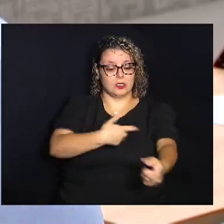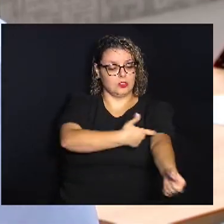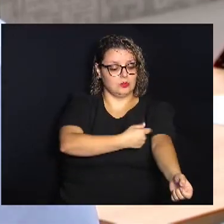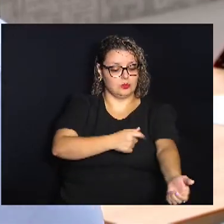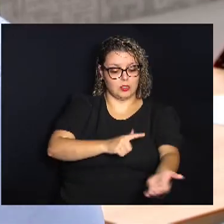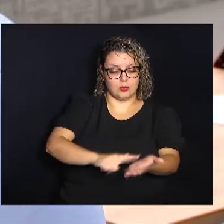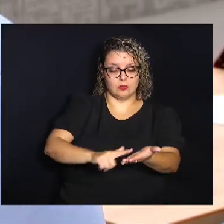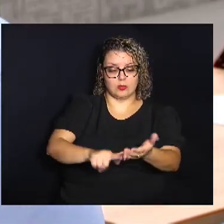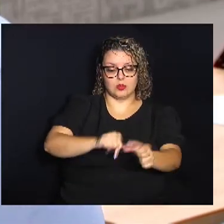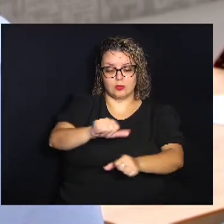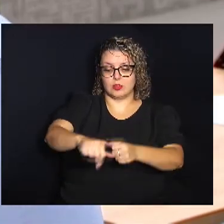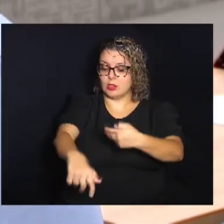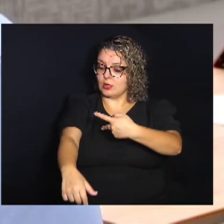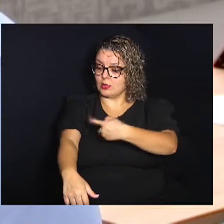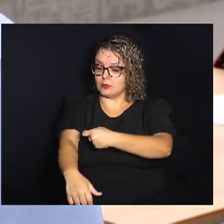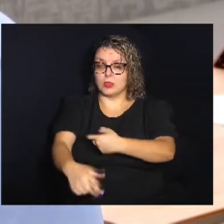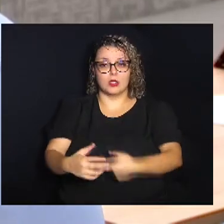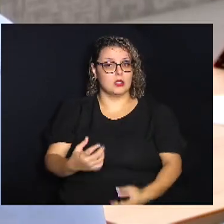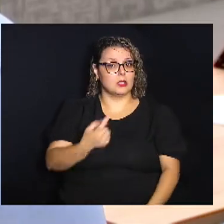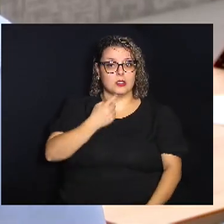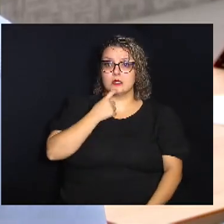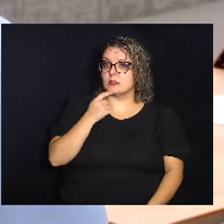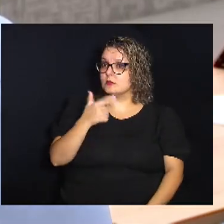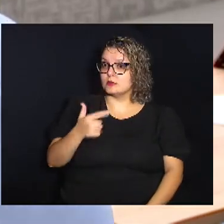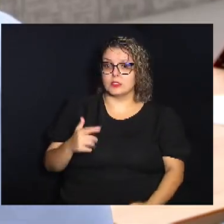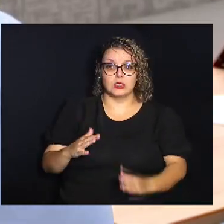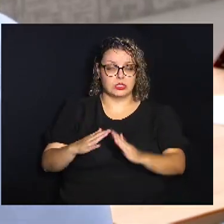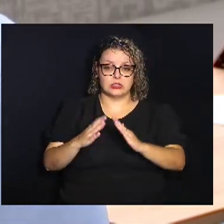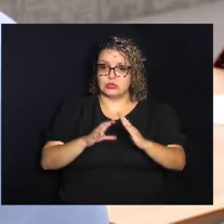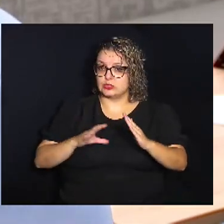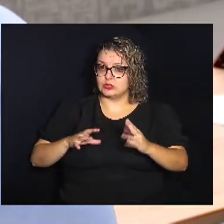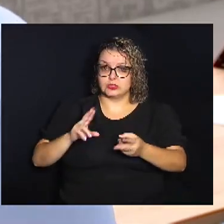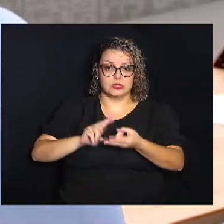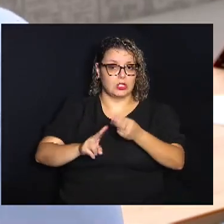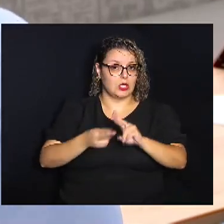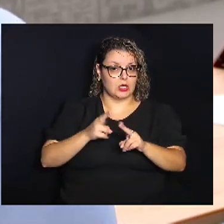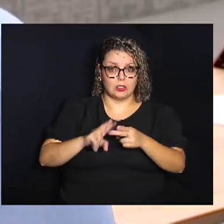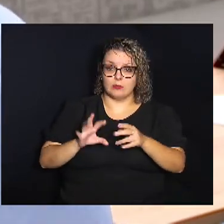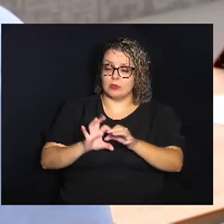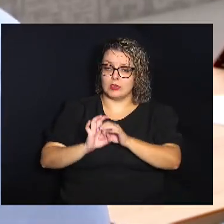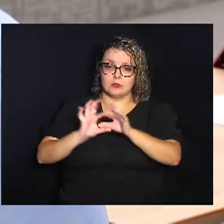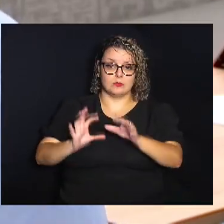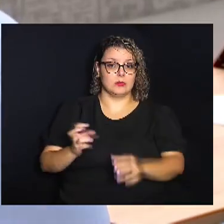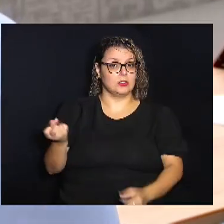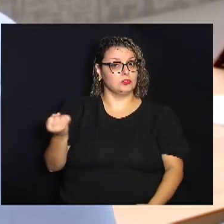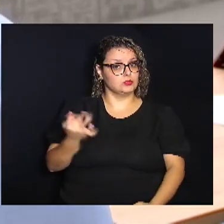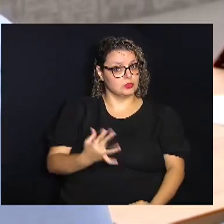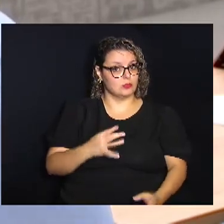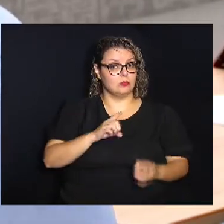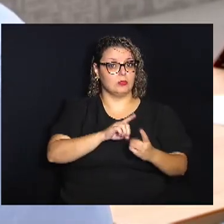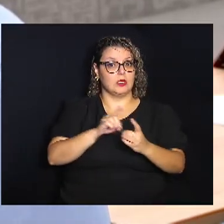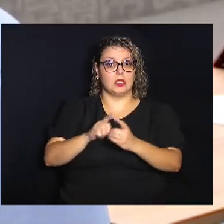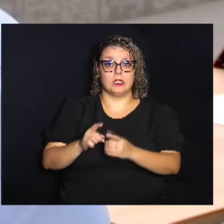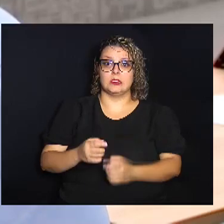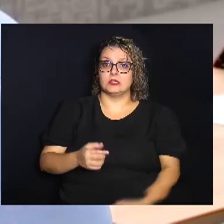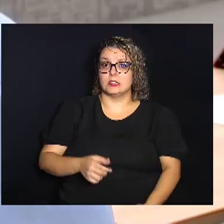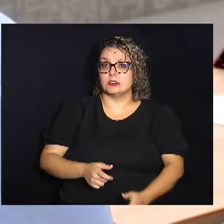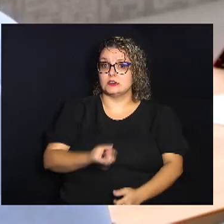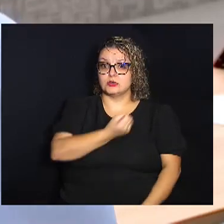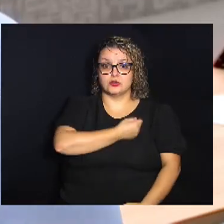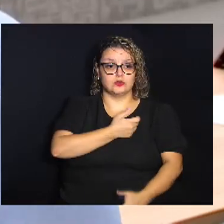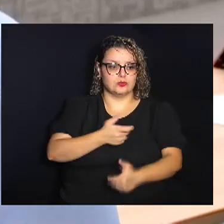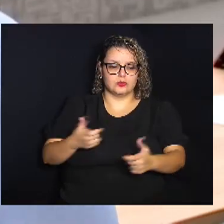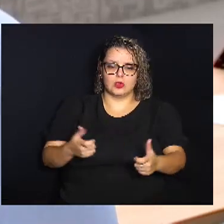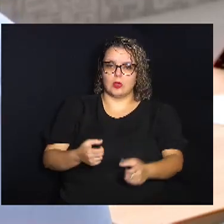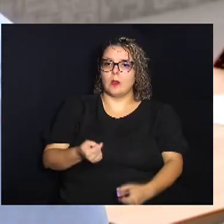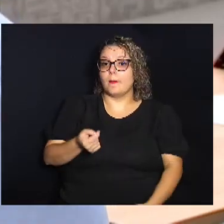que Campinas não tem clínicas habilitadas na sua quantidade para atender essa demanda. Temos